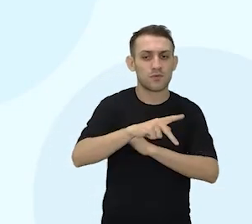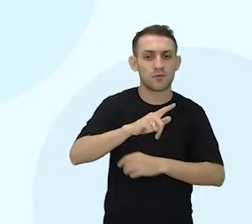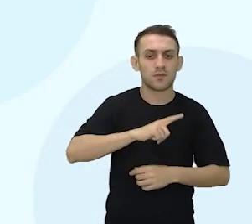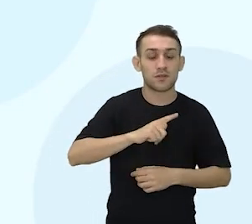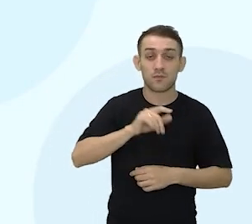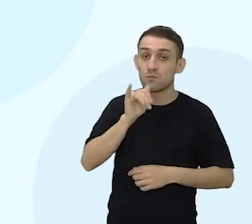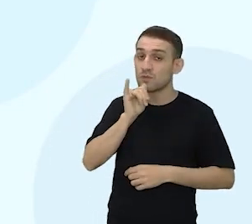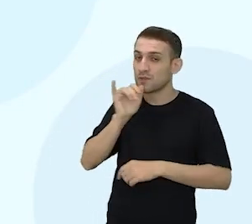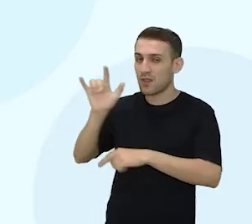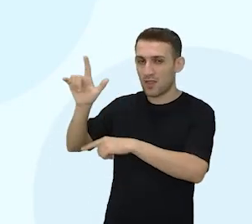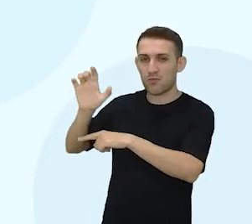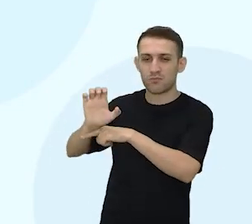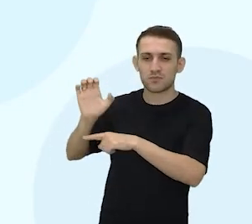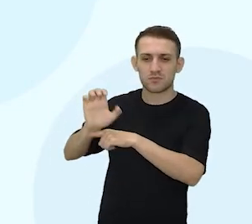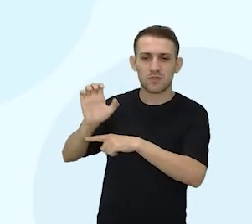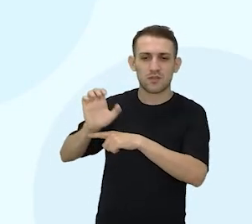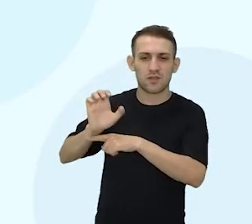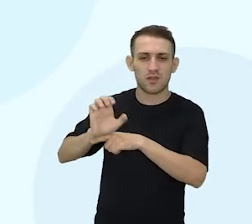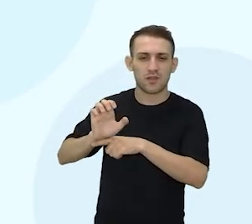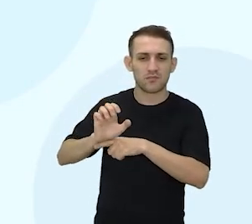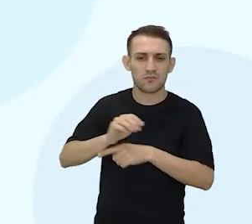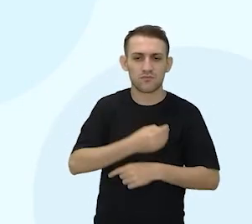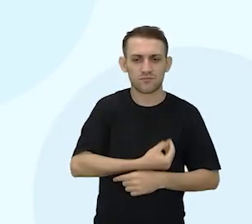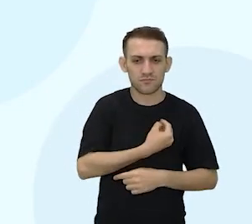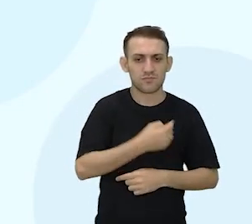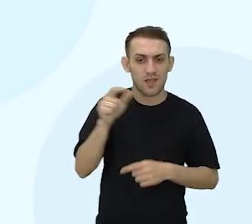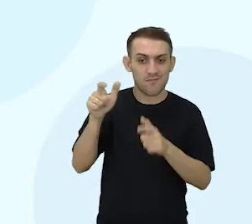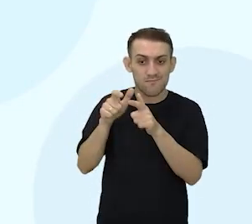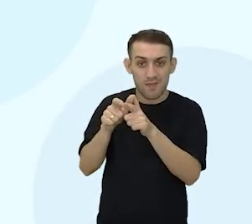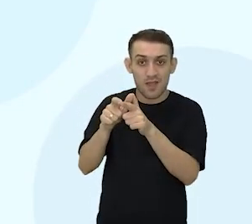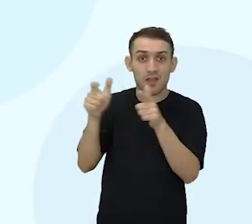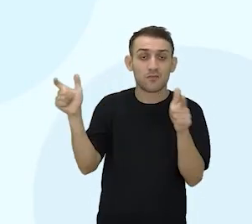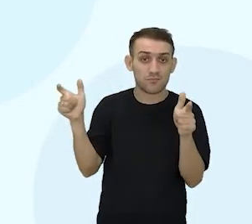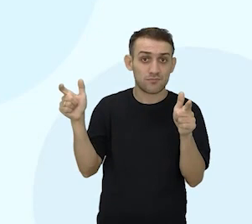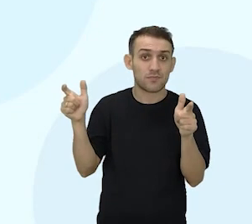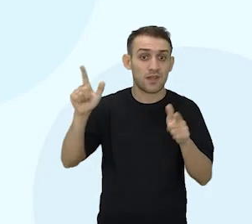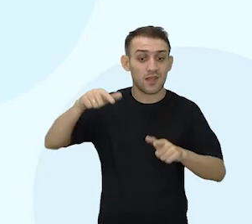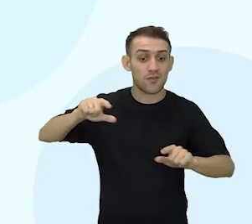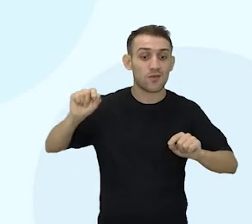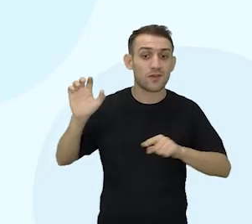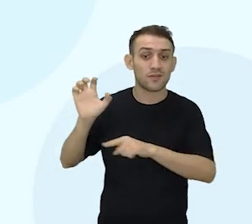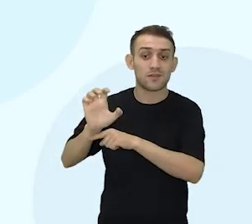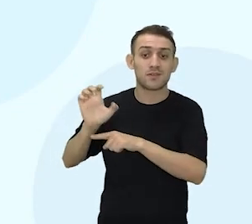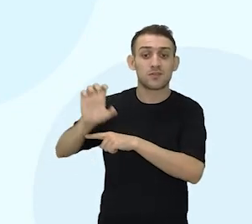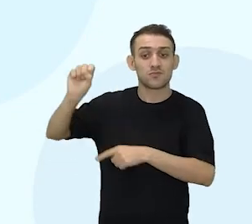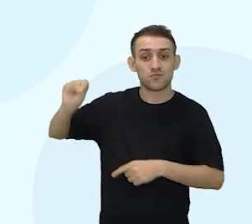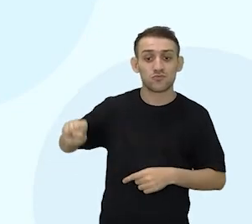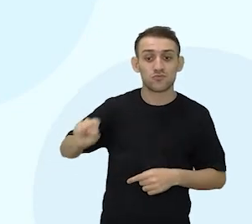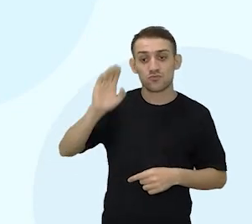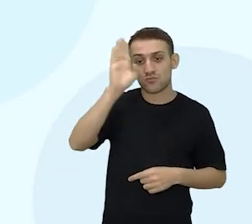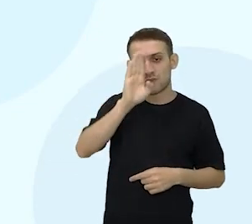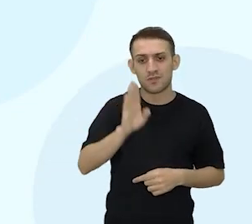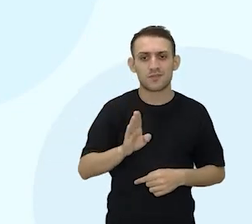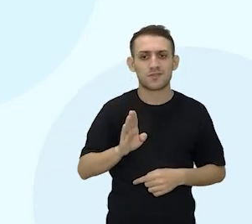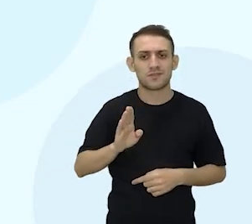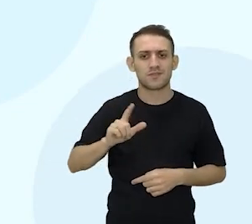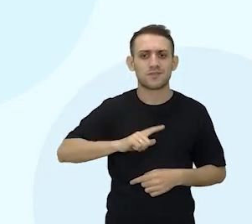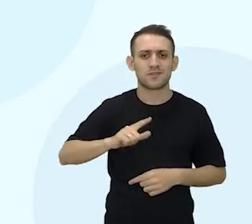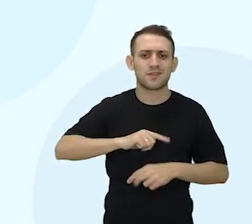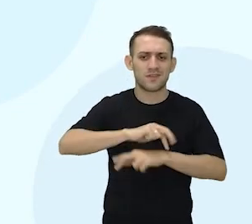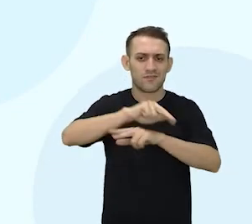os estados onde a natalidade é maior, é mais alta, são os estados do sul do Brasil, né, Rio Grande do Sul, Santa